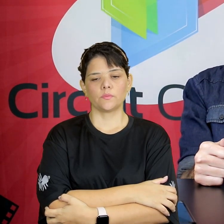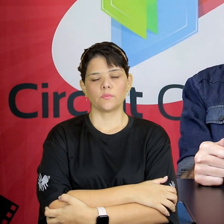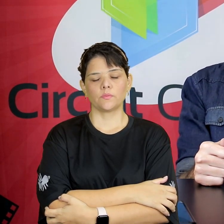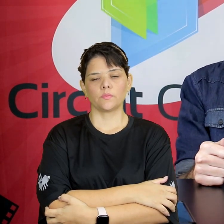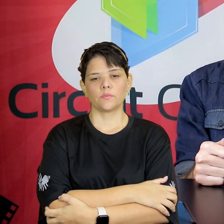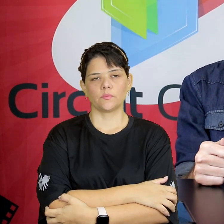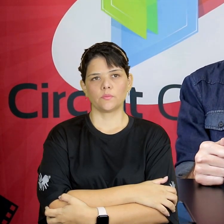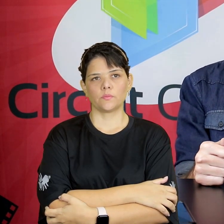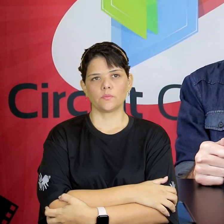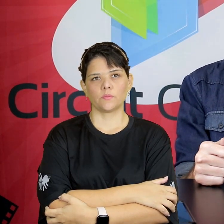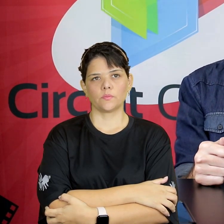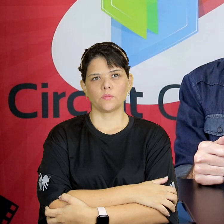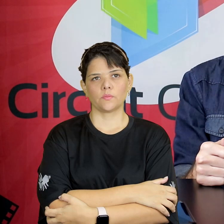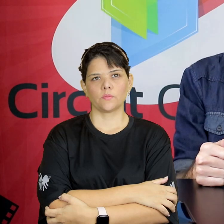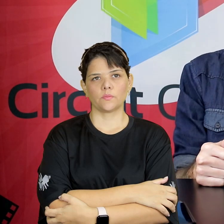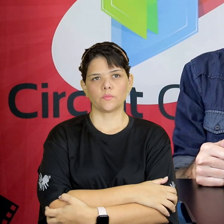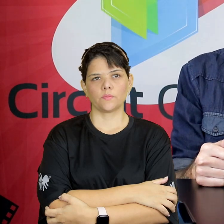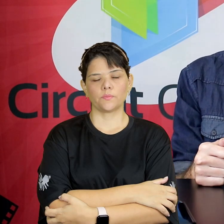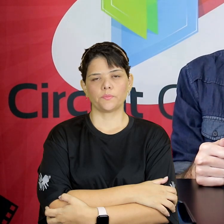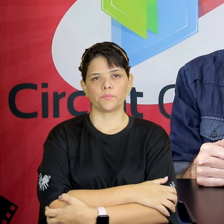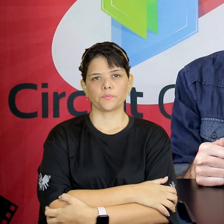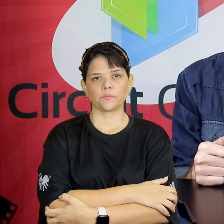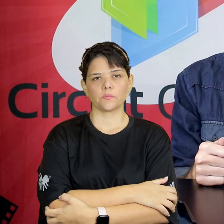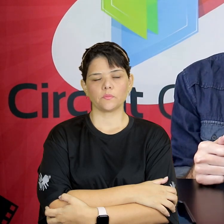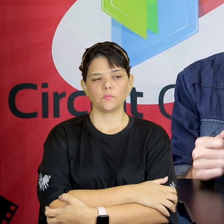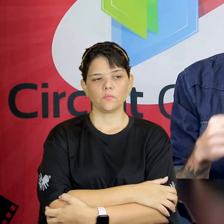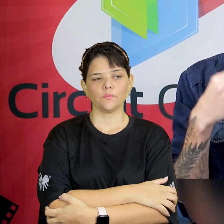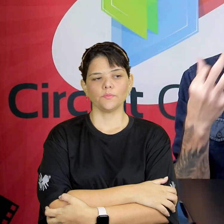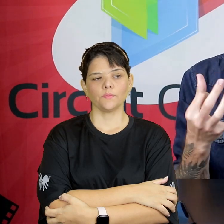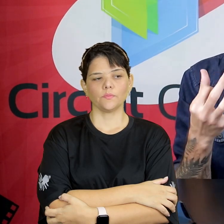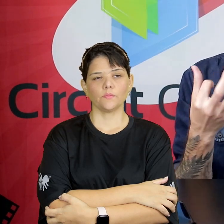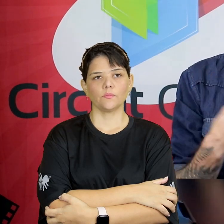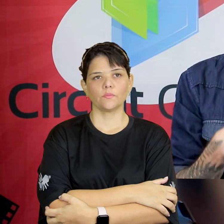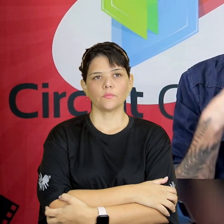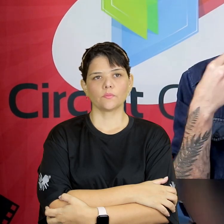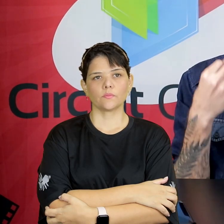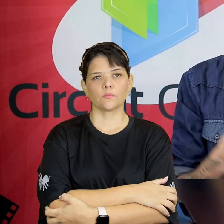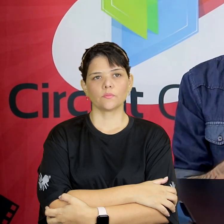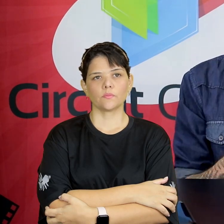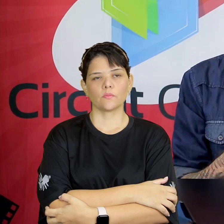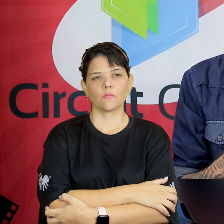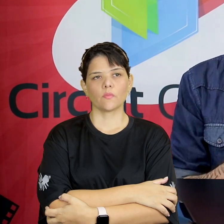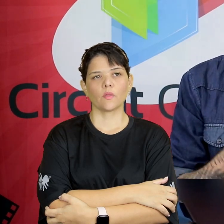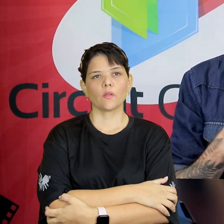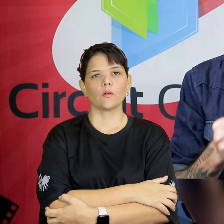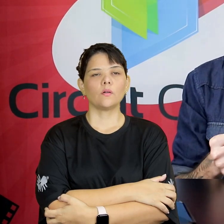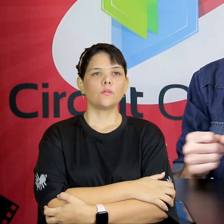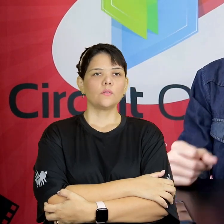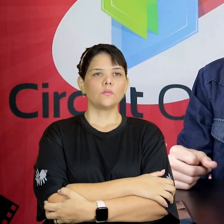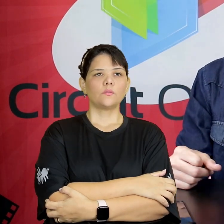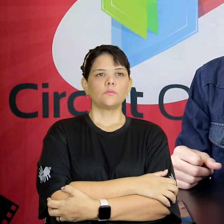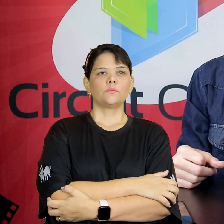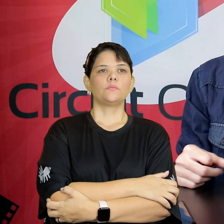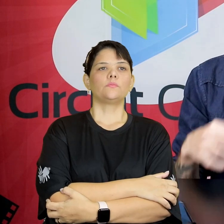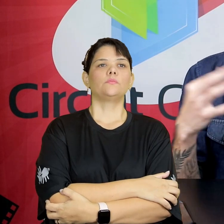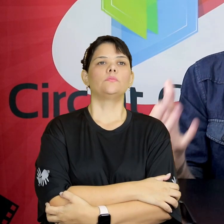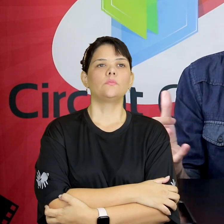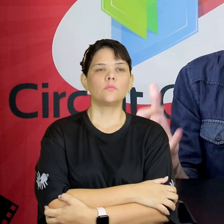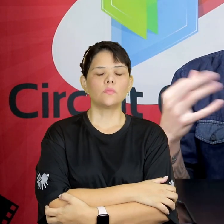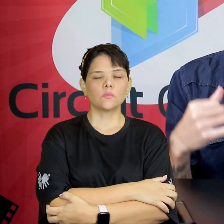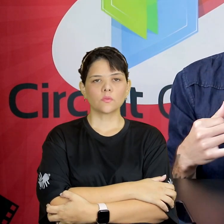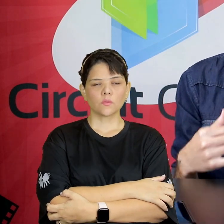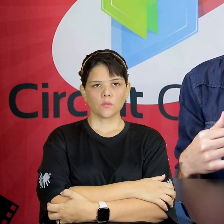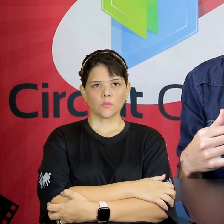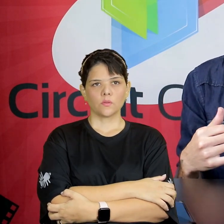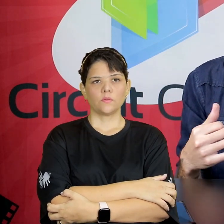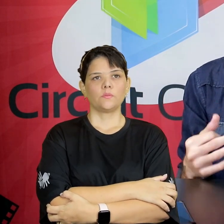Essa cena que está trazendo mais informação, só que não questão densa, mais informação corrida, é mais informação em questão de quantidade,